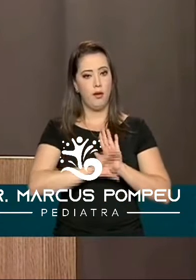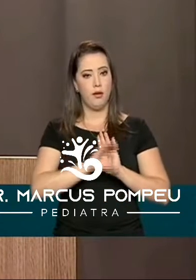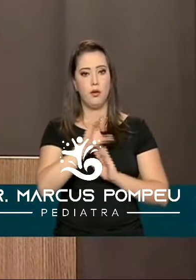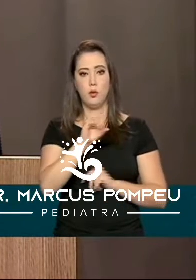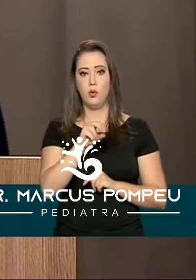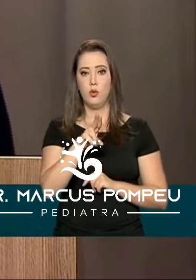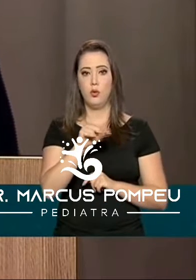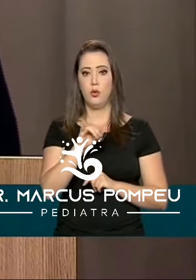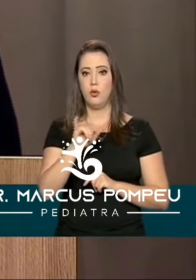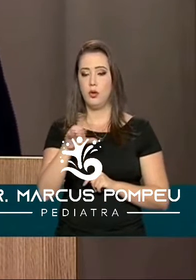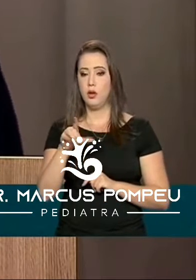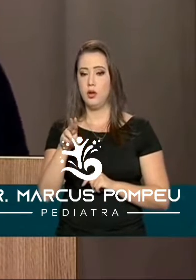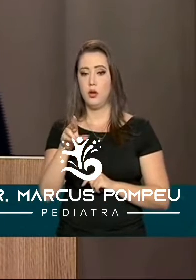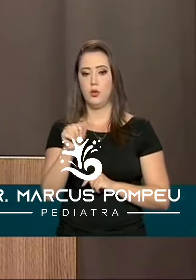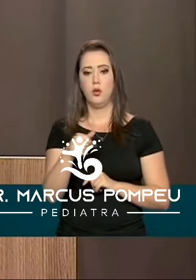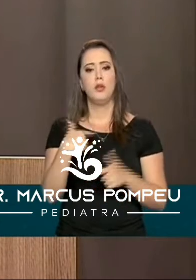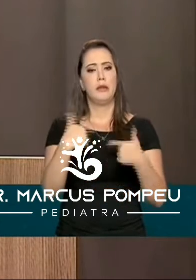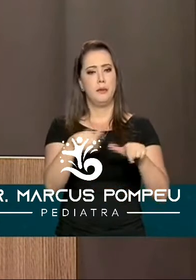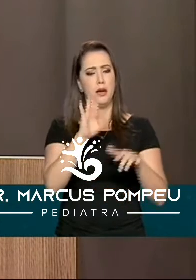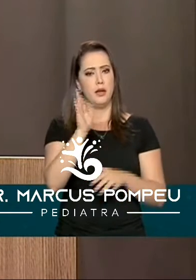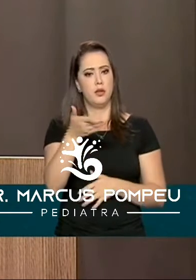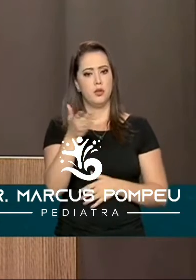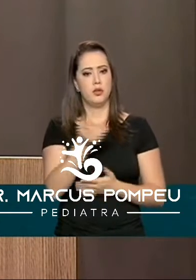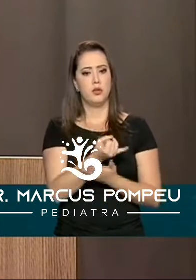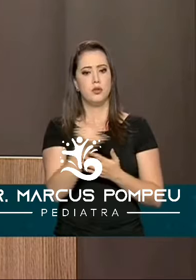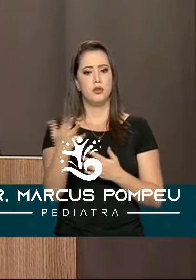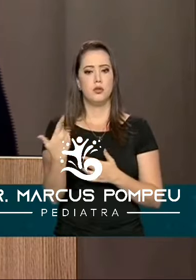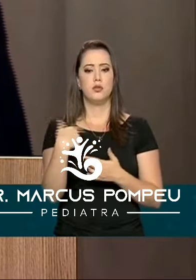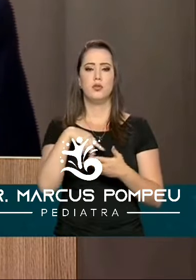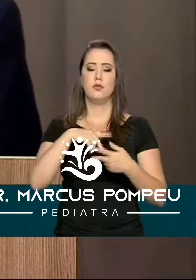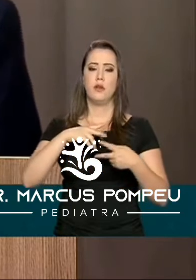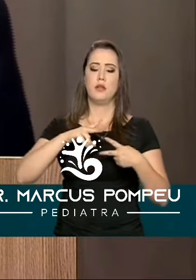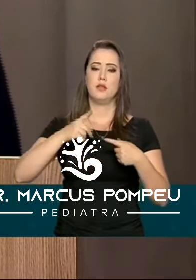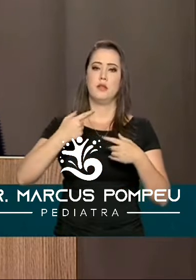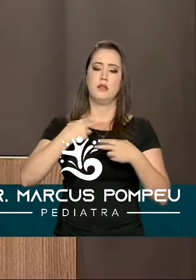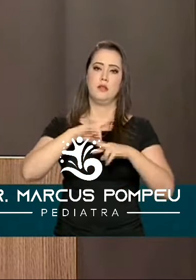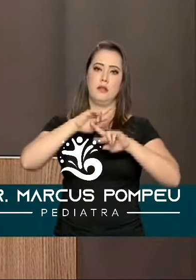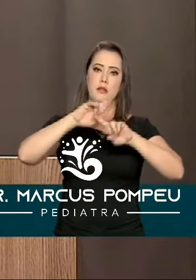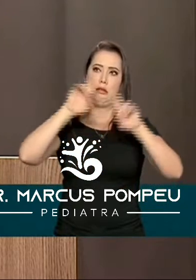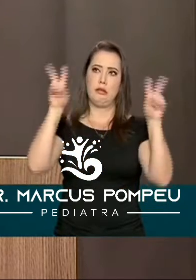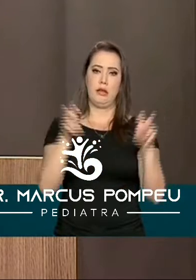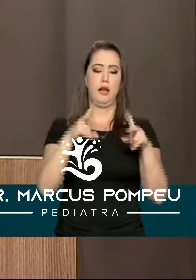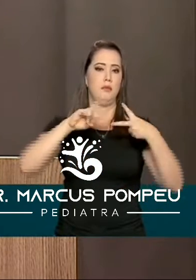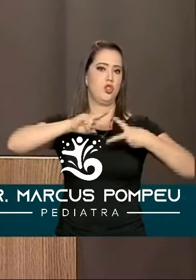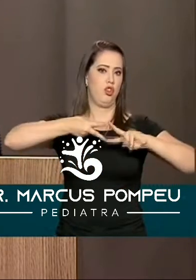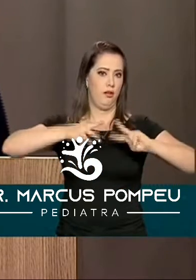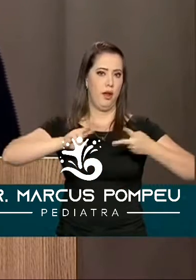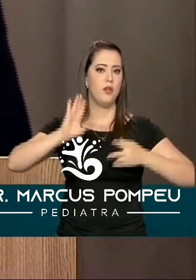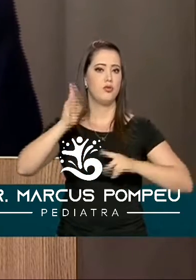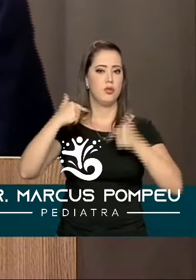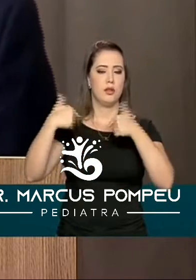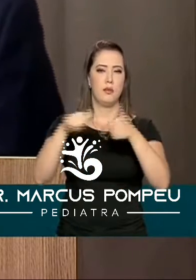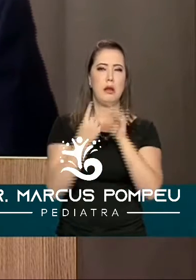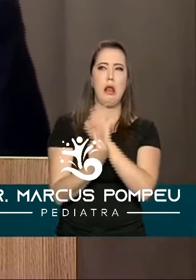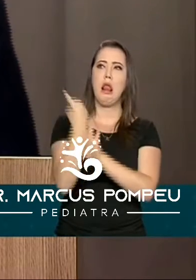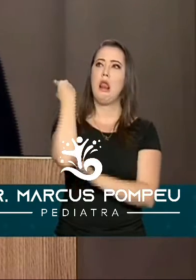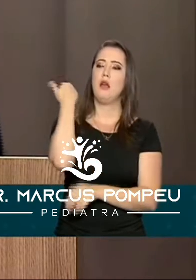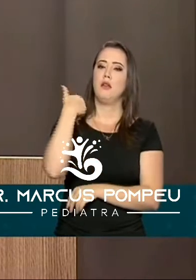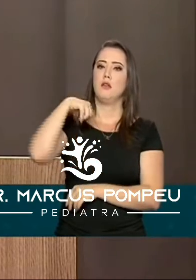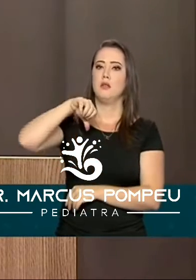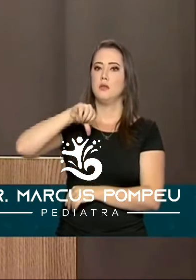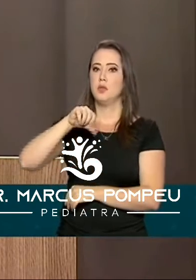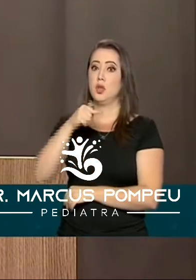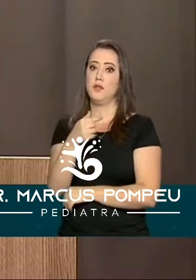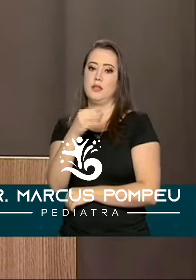com plataforma viral, com plataformas de terapia genética, no início da década de 90, quando a gente sonhava em tratar tumores